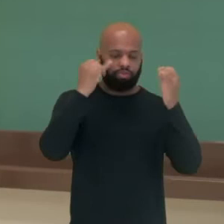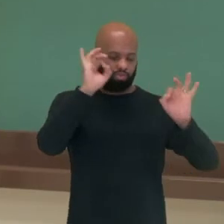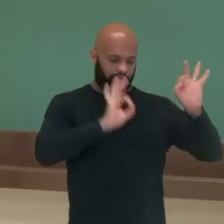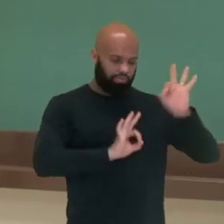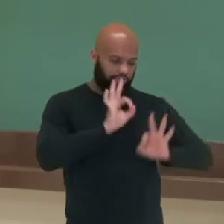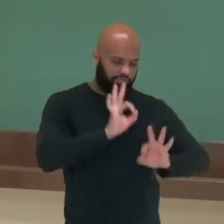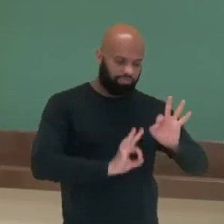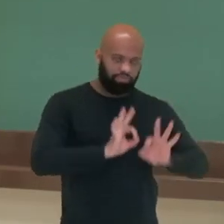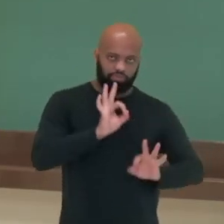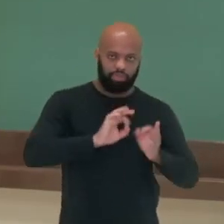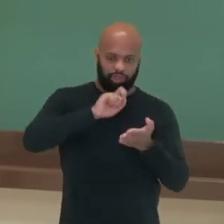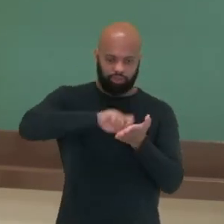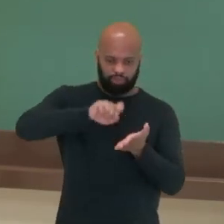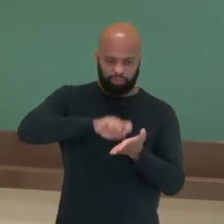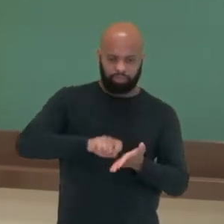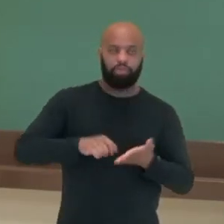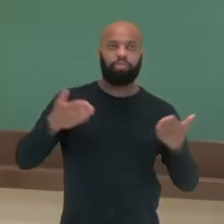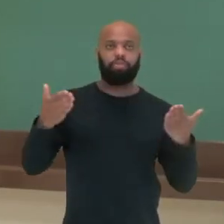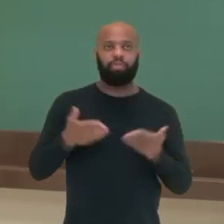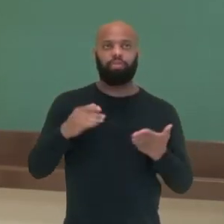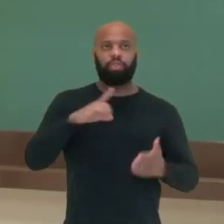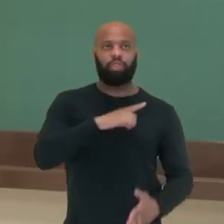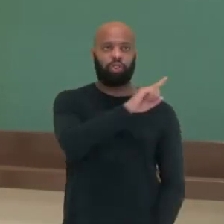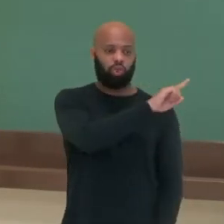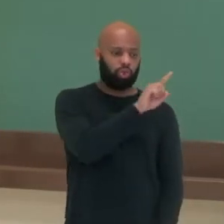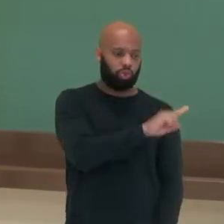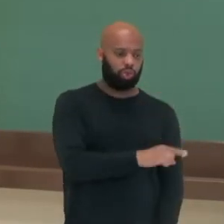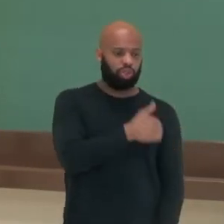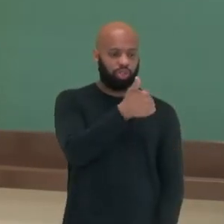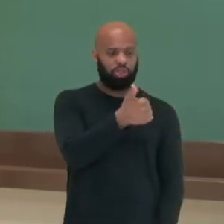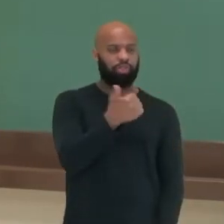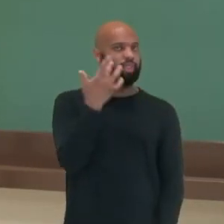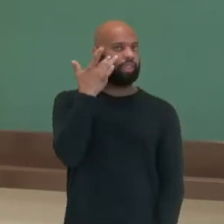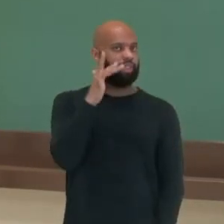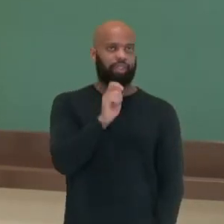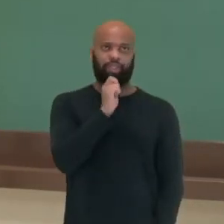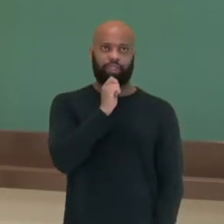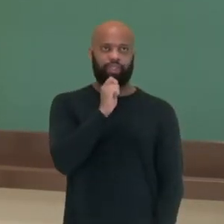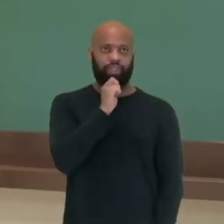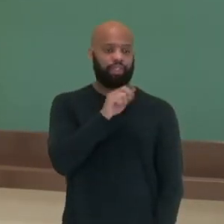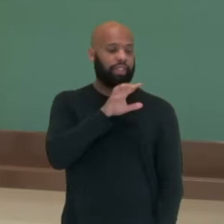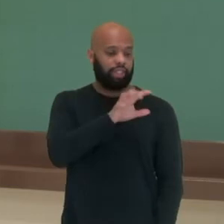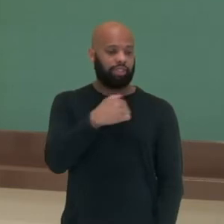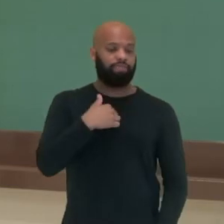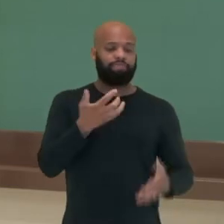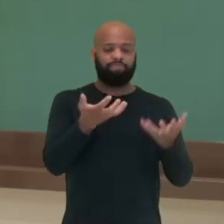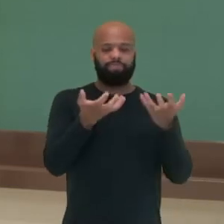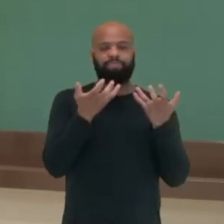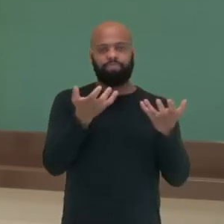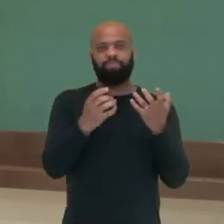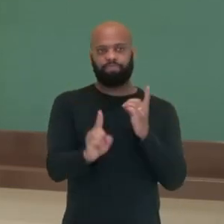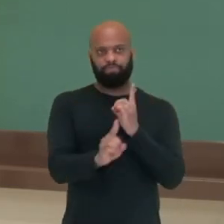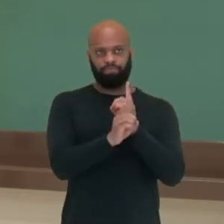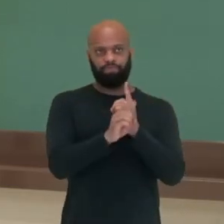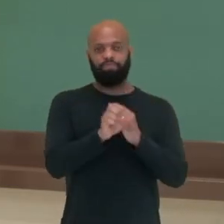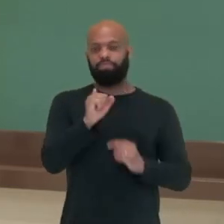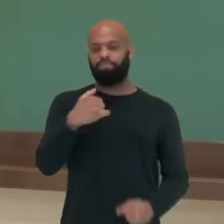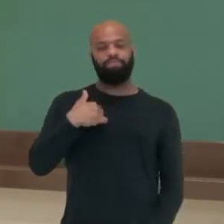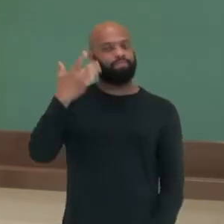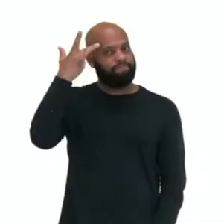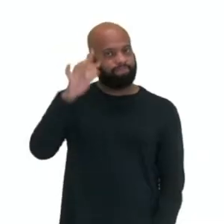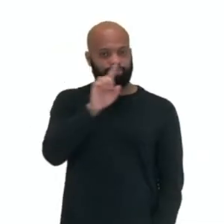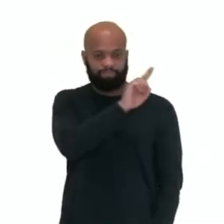vocês vão necessitar, porque nós estamos dando um Z1 que é desconhecido. É exatamente o Z1 que eu preciso. Se eu não conheço